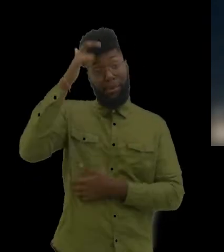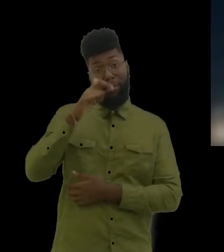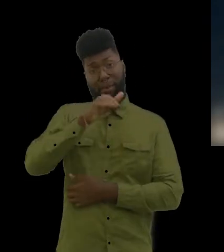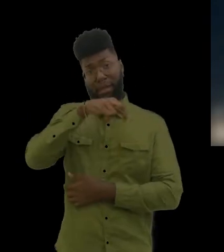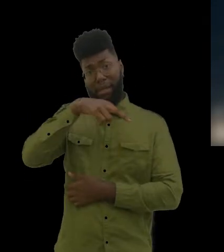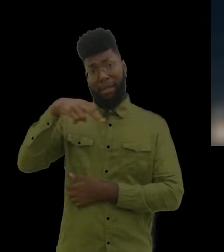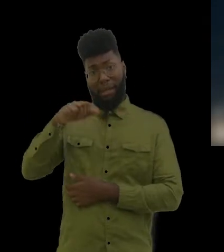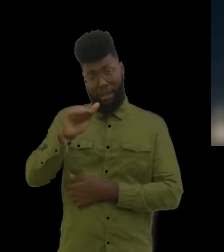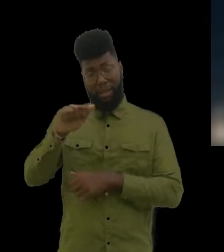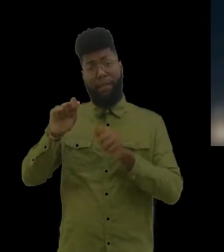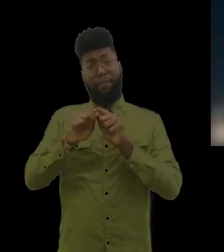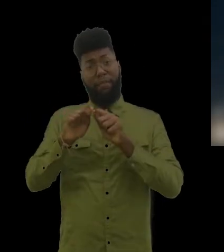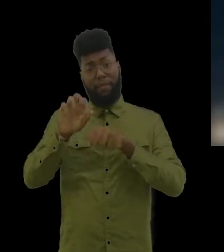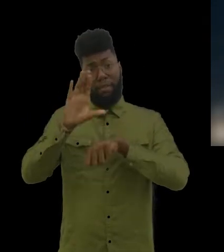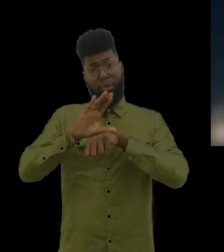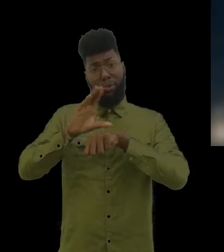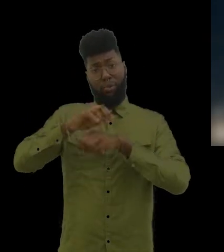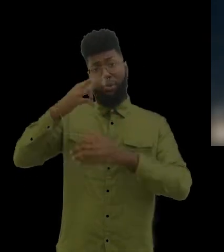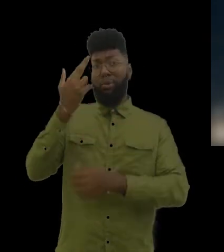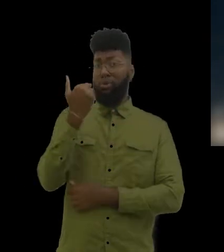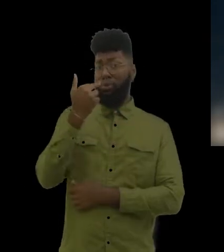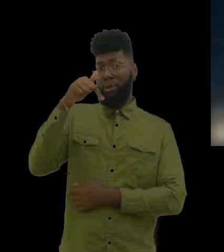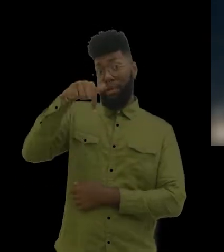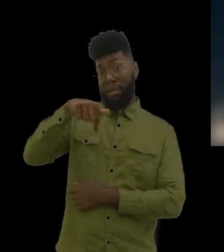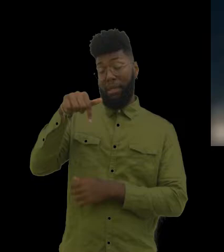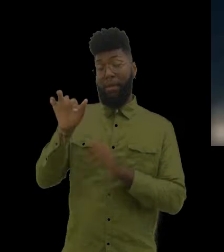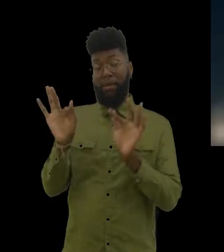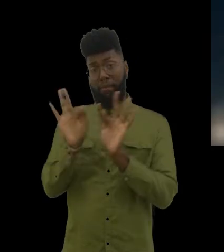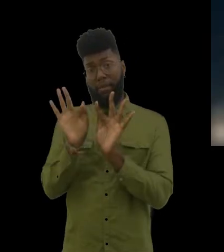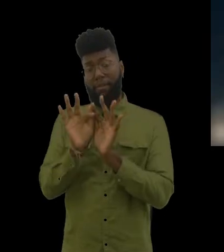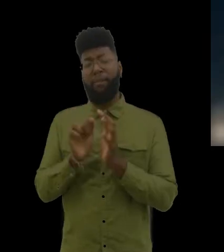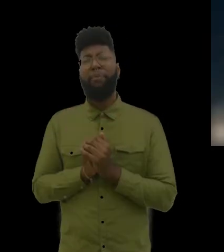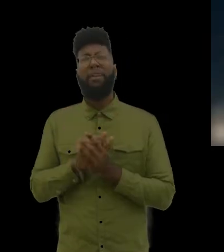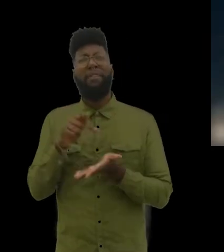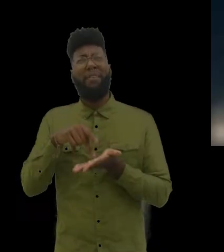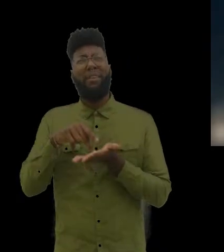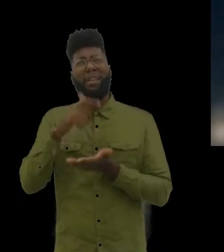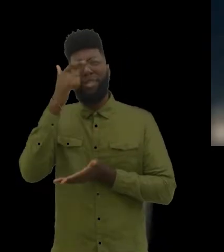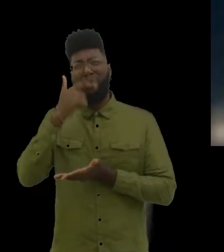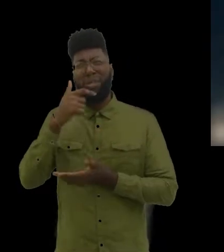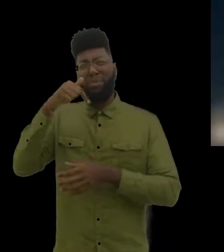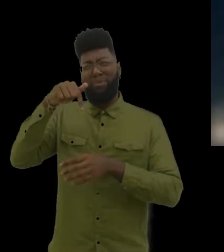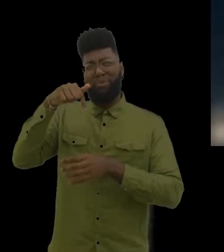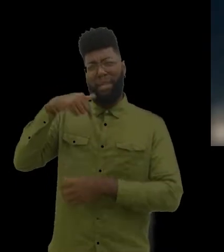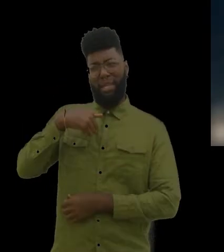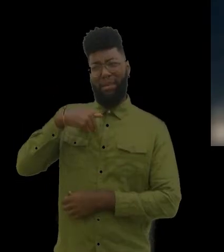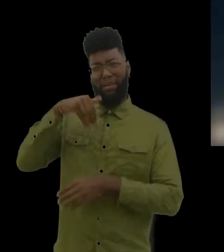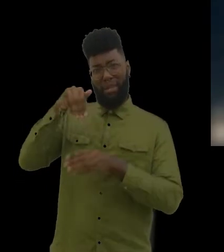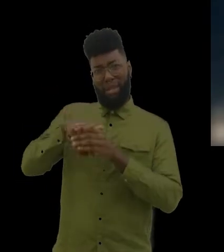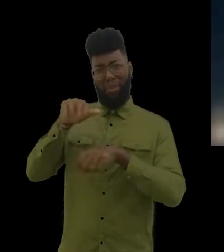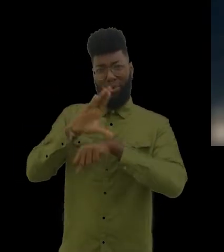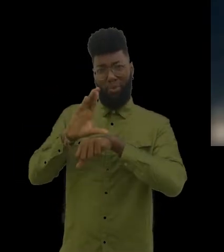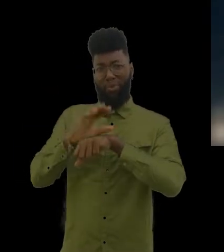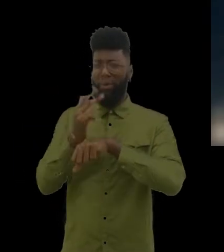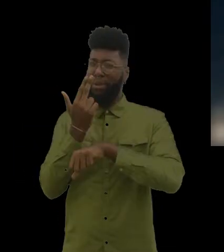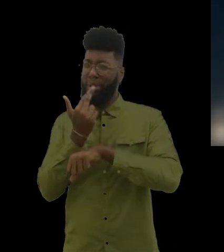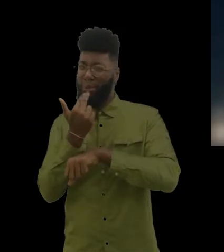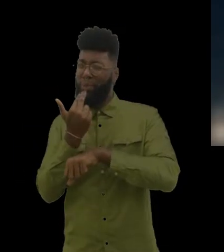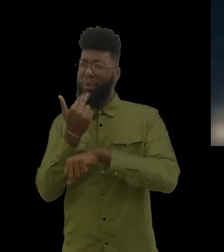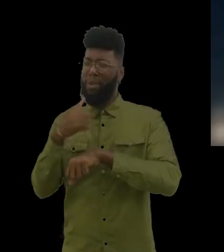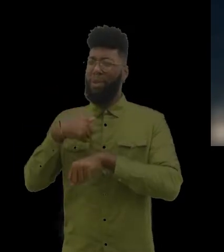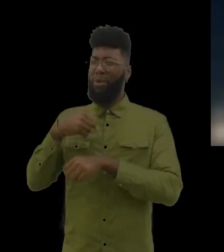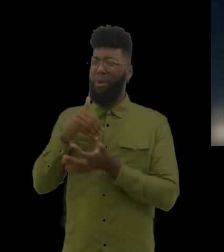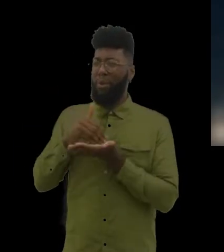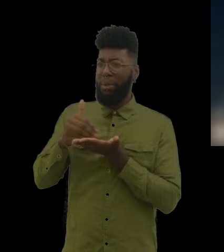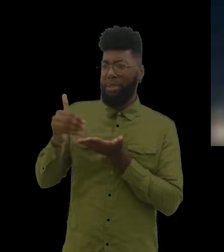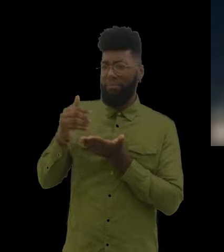na Fevale. Na verdade, eu acho que dentro da nutrição, foi uma caminhada que eu fui me descobrindo e fui vendo que